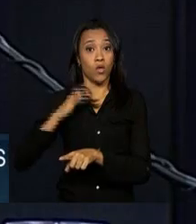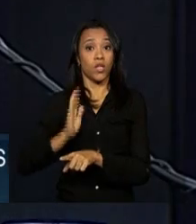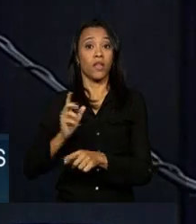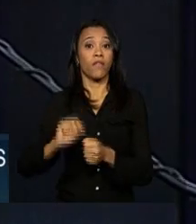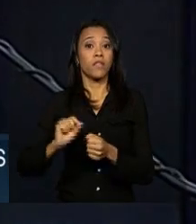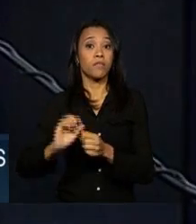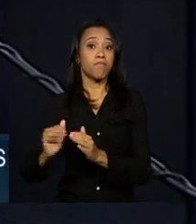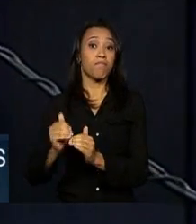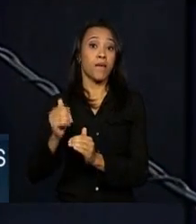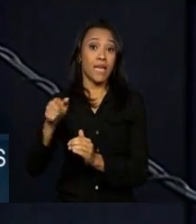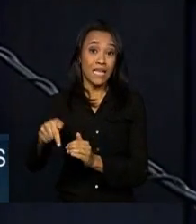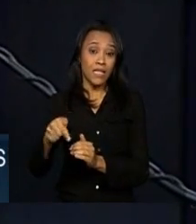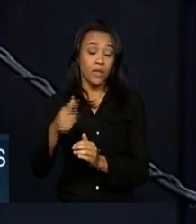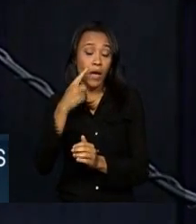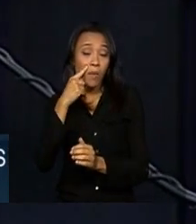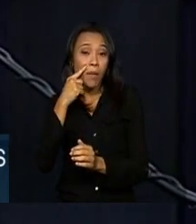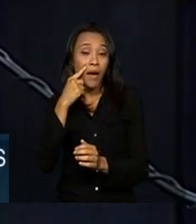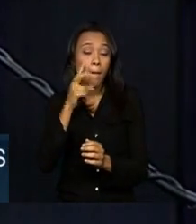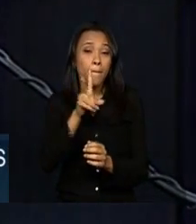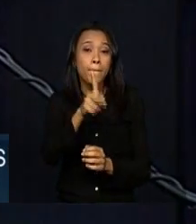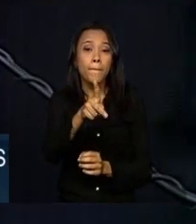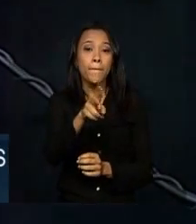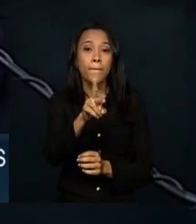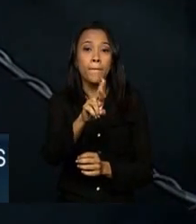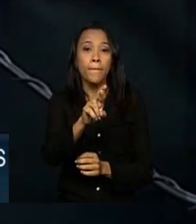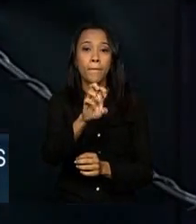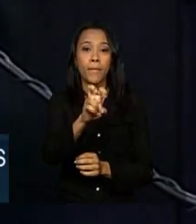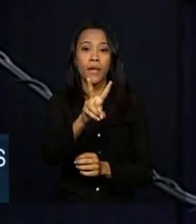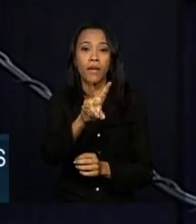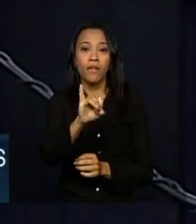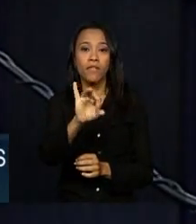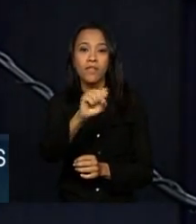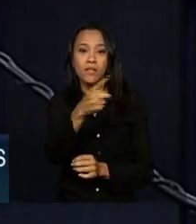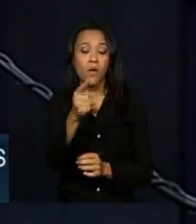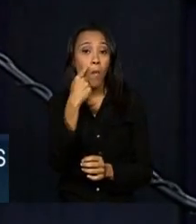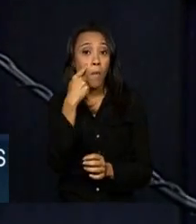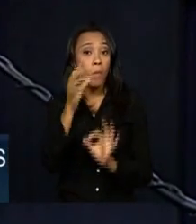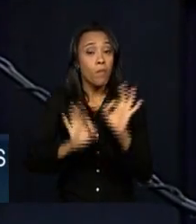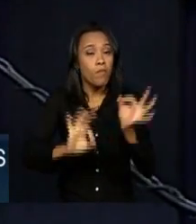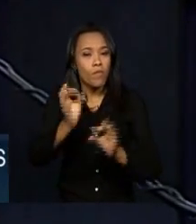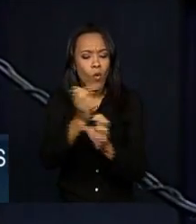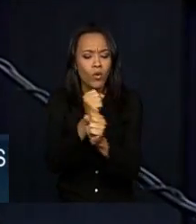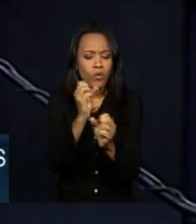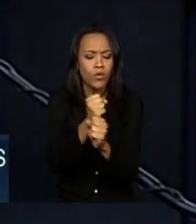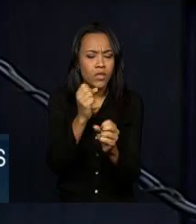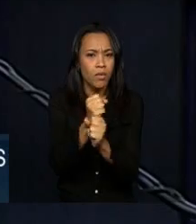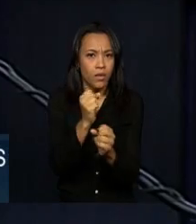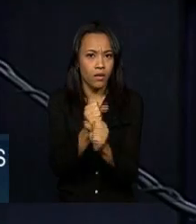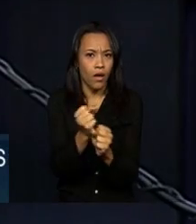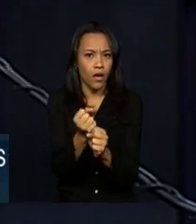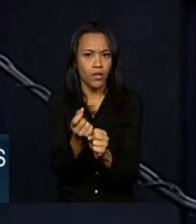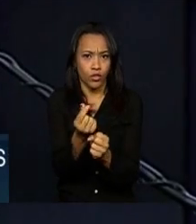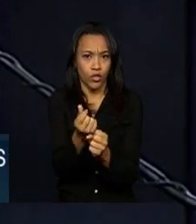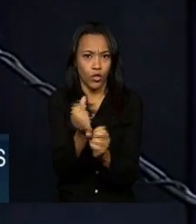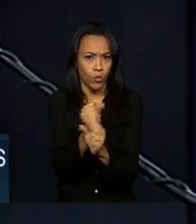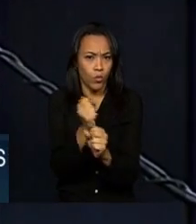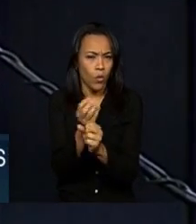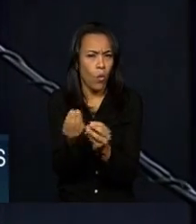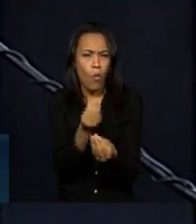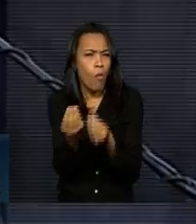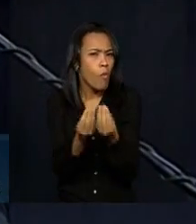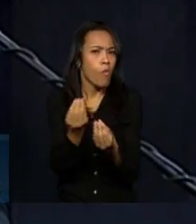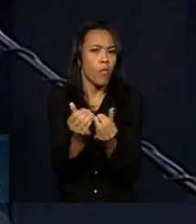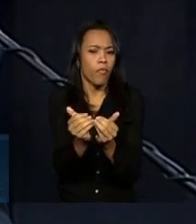por quê Porque isso é uma previsão orçamentária então a previsão orçamentária ela sofre ah